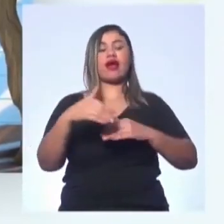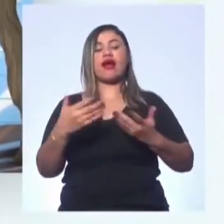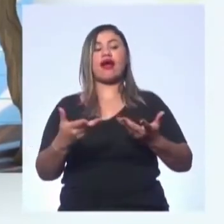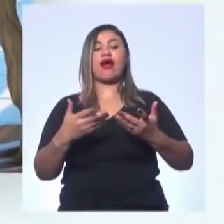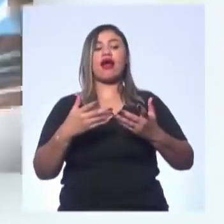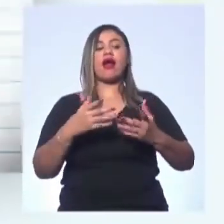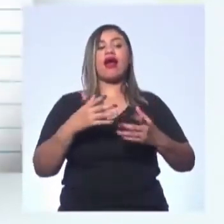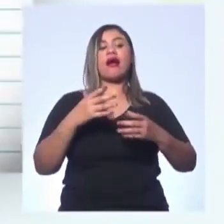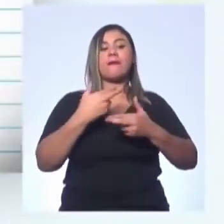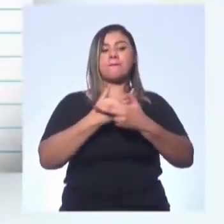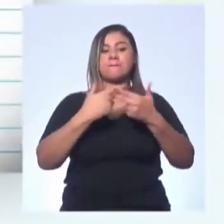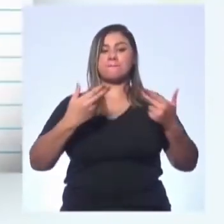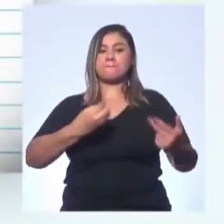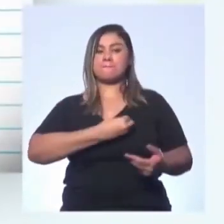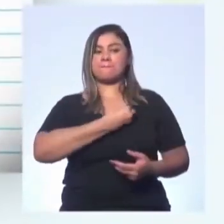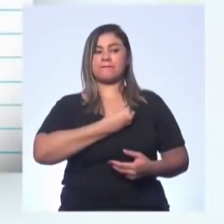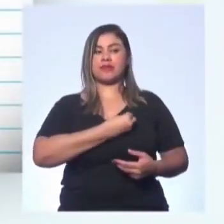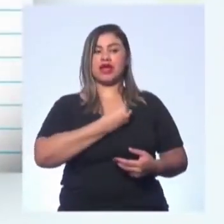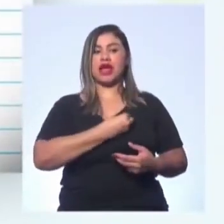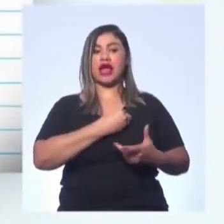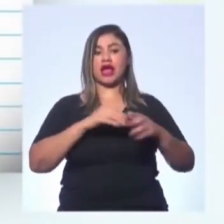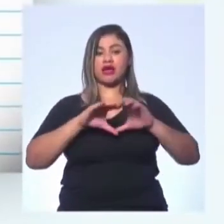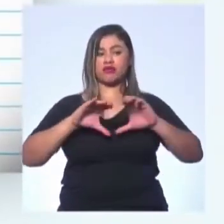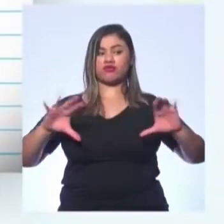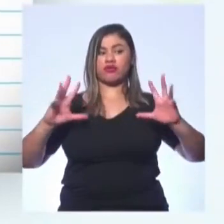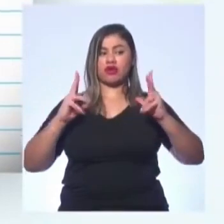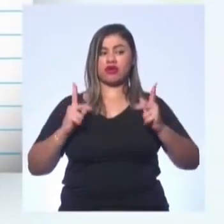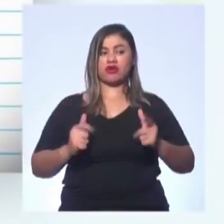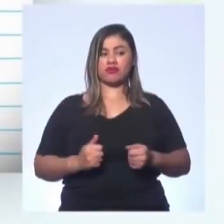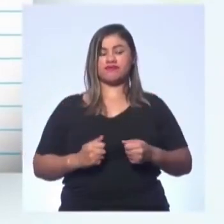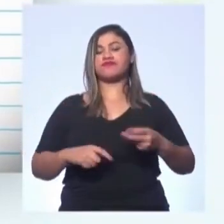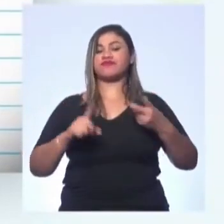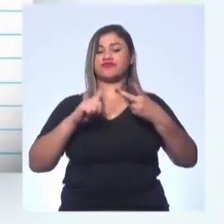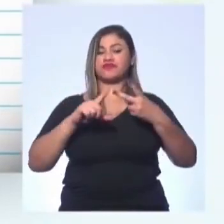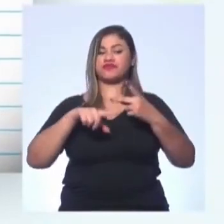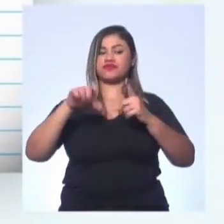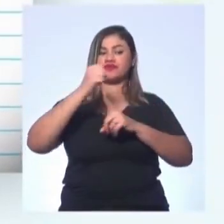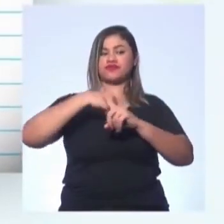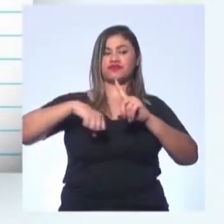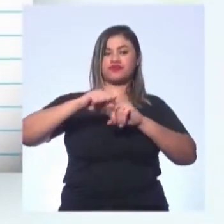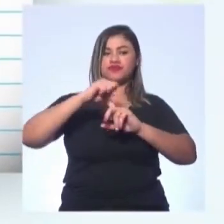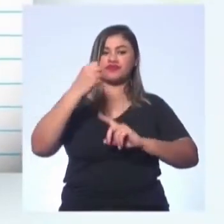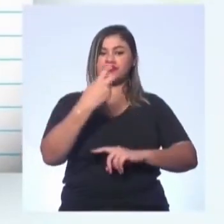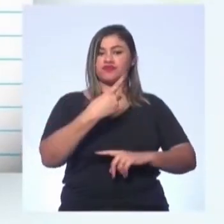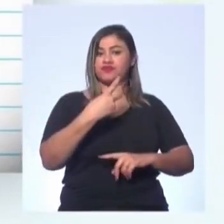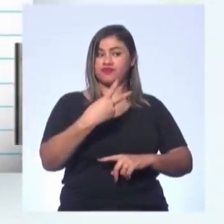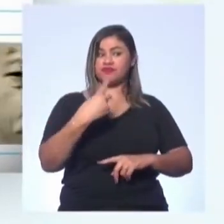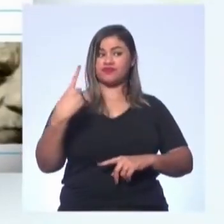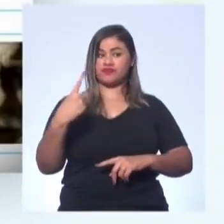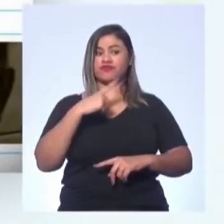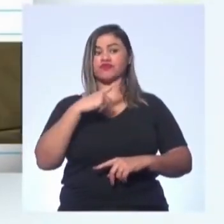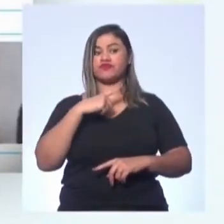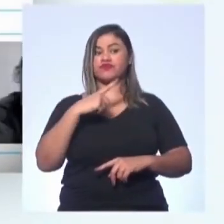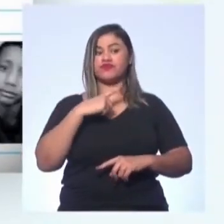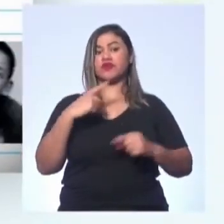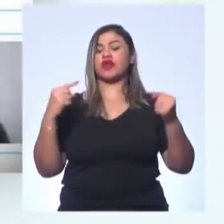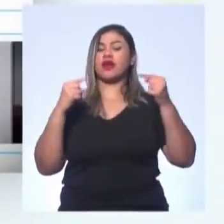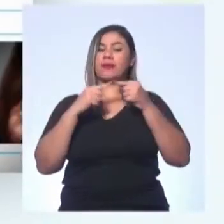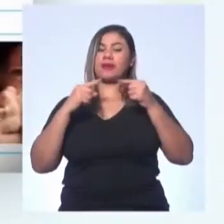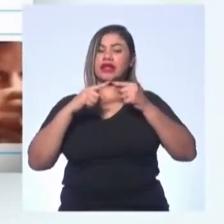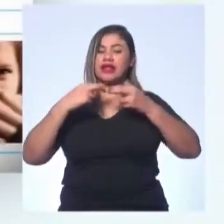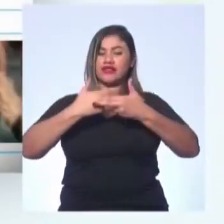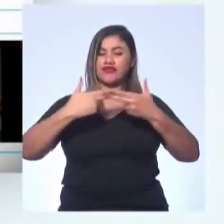a dimensão social é composta por 21 indicadores, que correspondem especialmente aos objetivos ligados à satisfação das